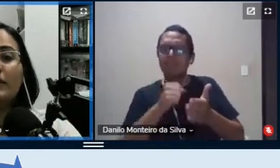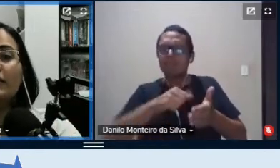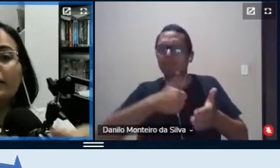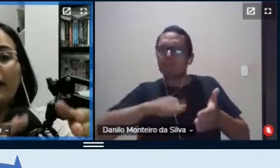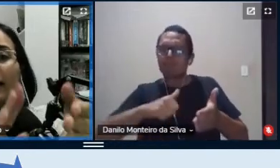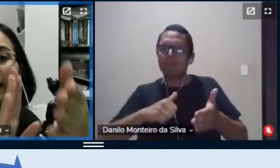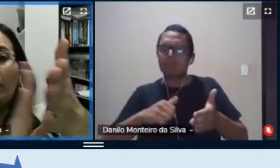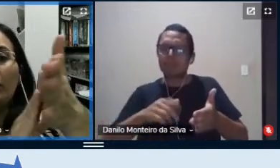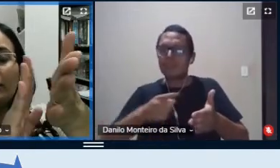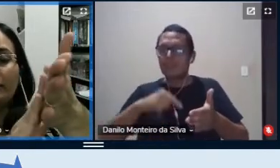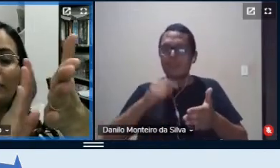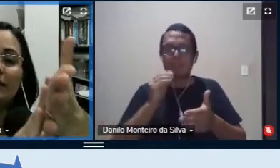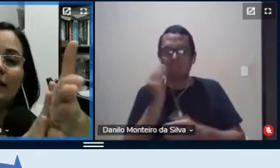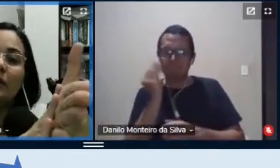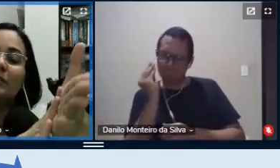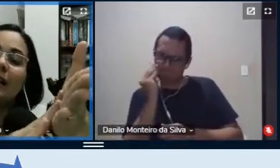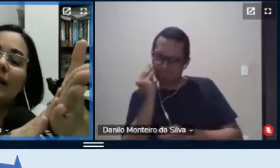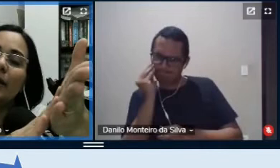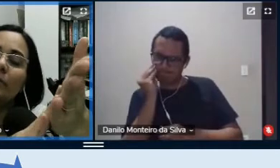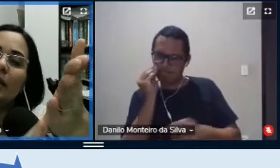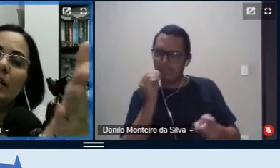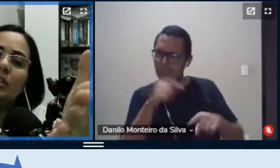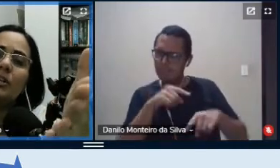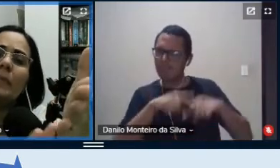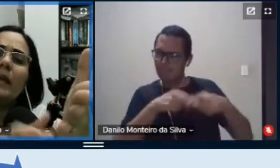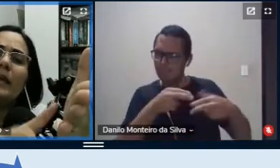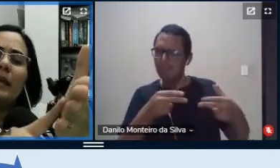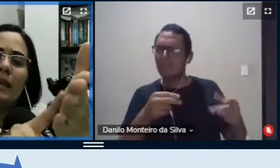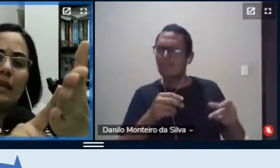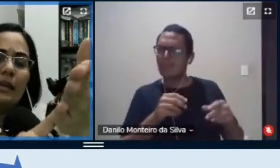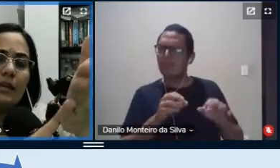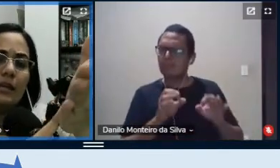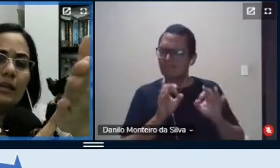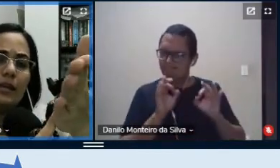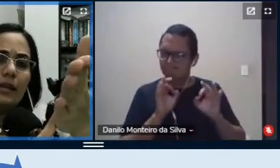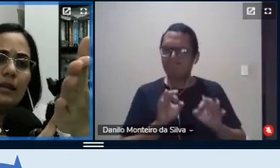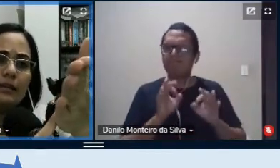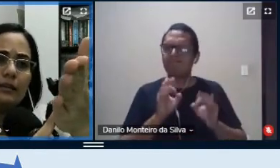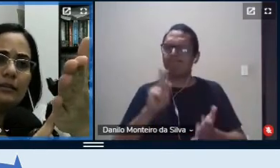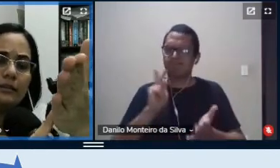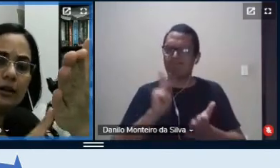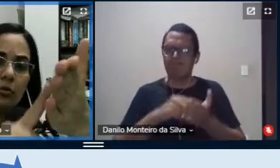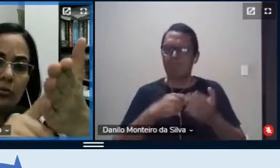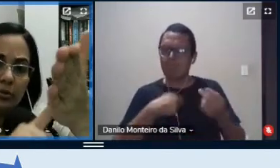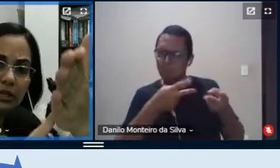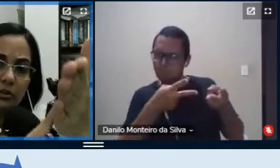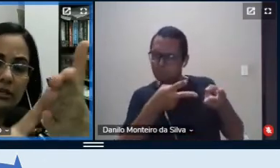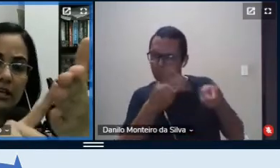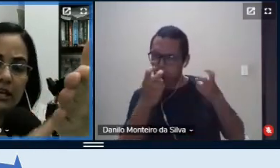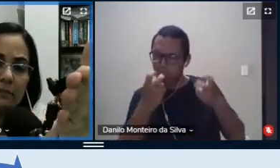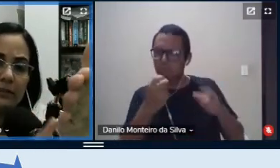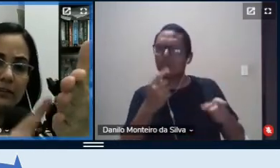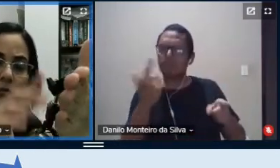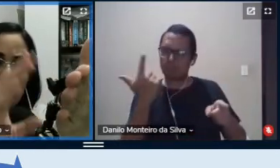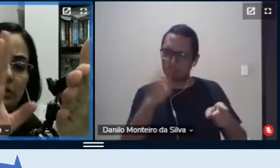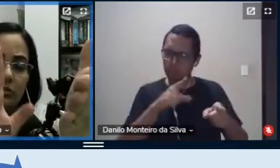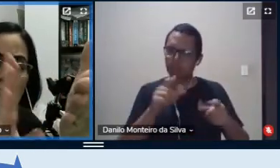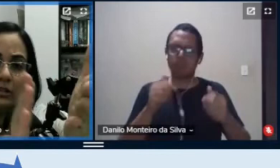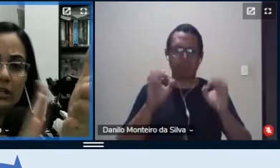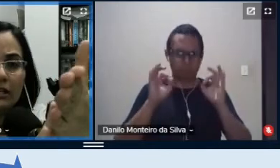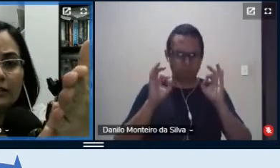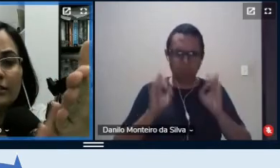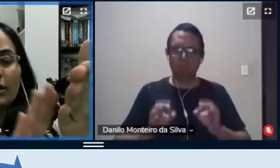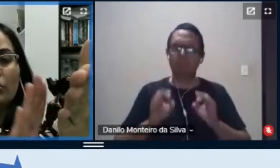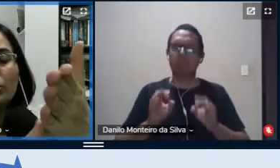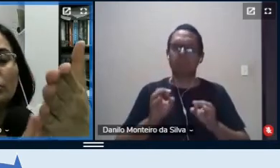para a gente atestar lá, olha, esse material está realmente, ele está cumprindo o que era para ter cumprido